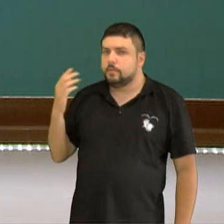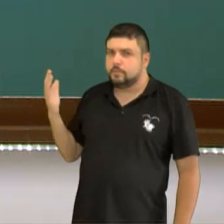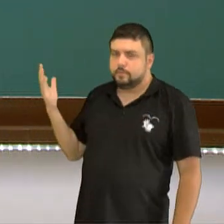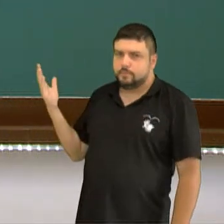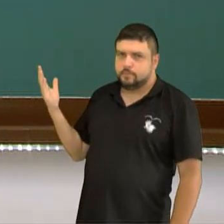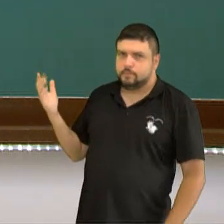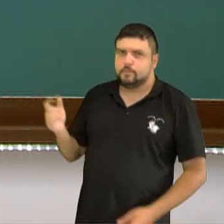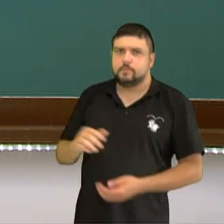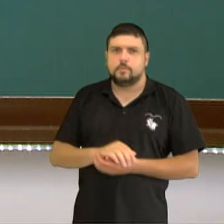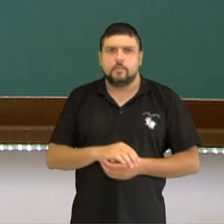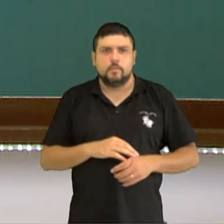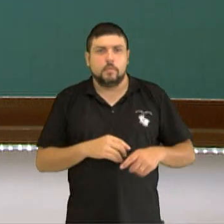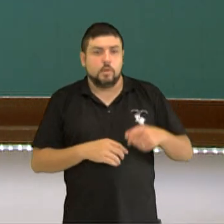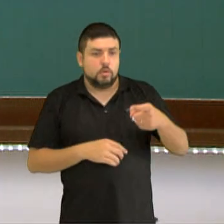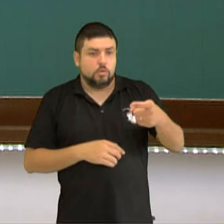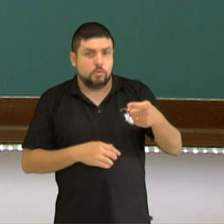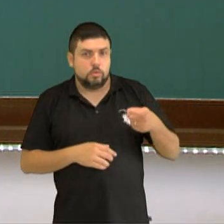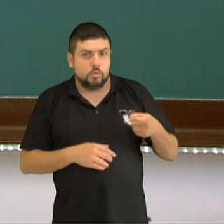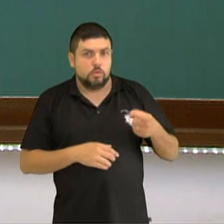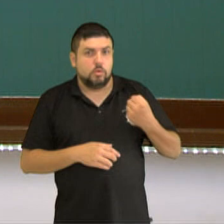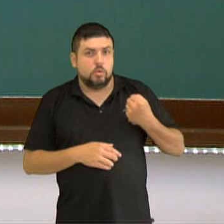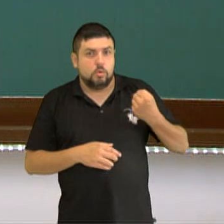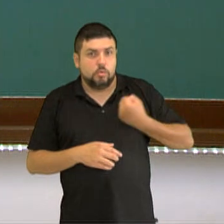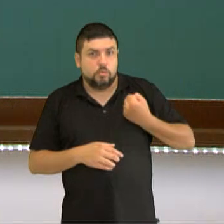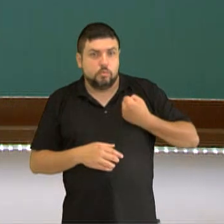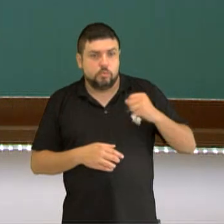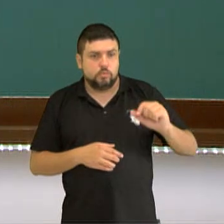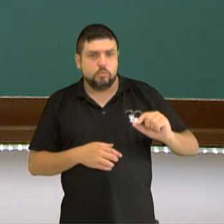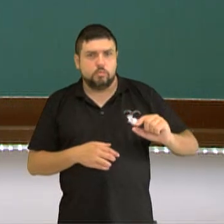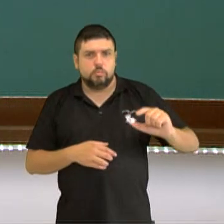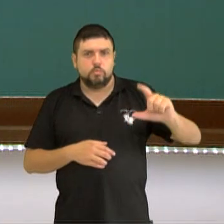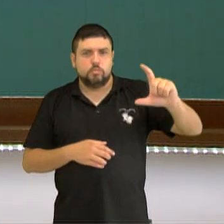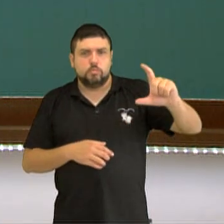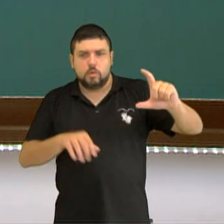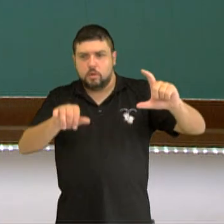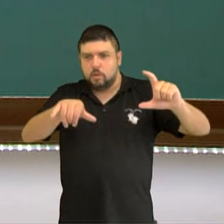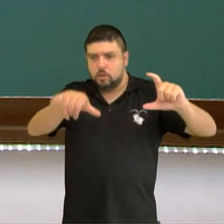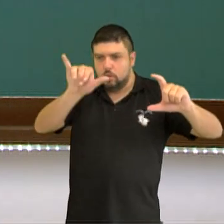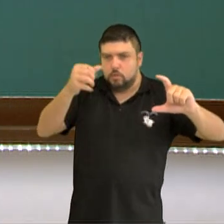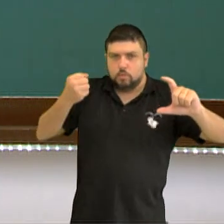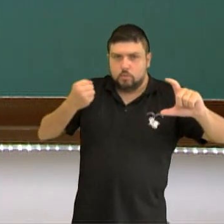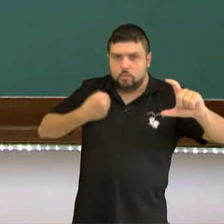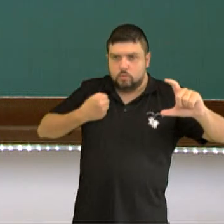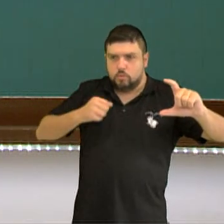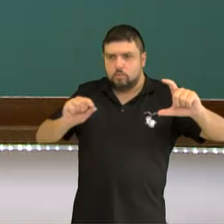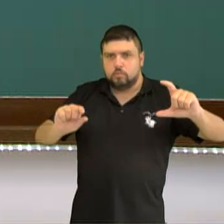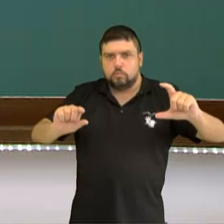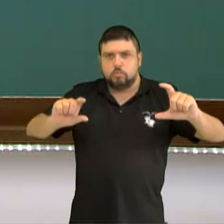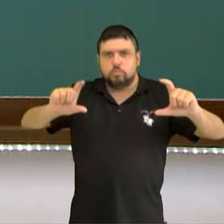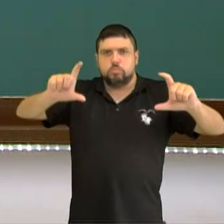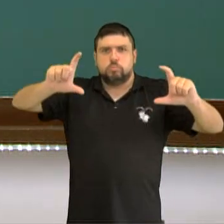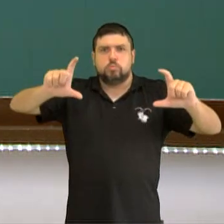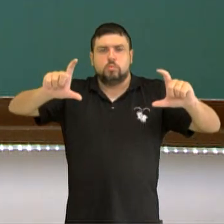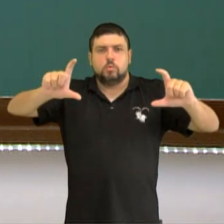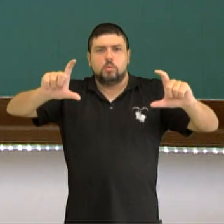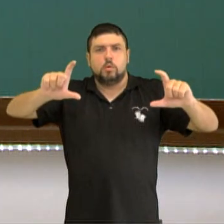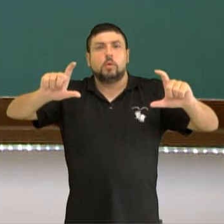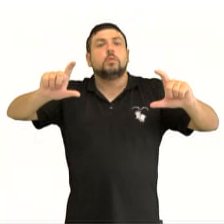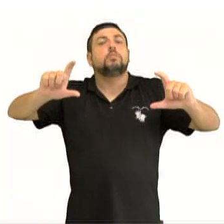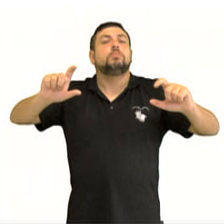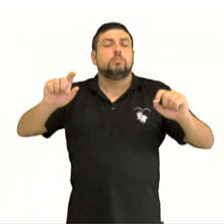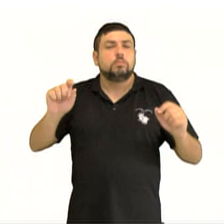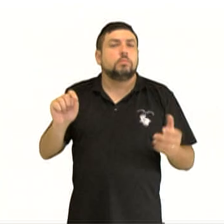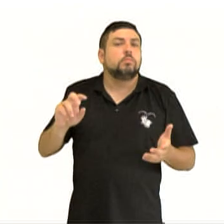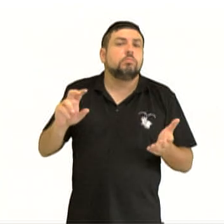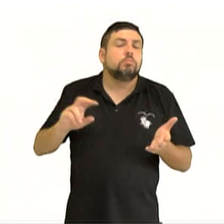de x, os valores correspondentes de y aumentam, dizemos então que a função que foi dada lá no exemplo, y